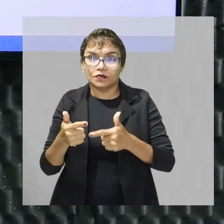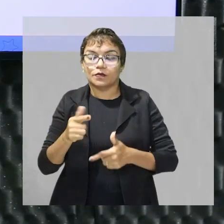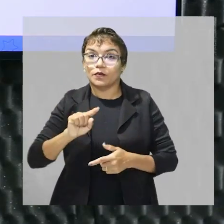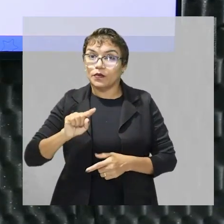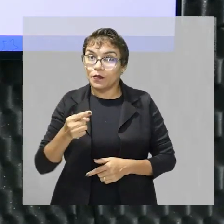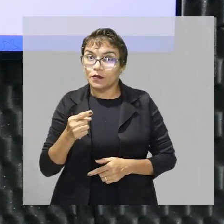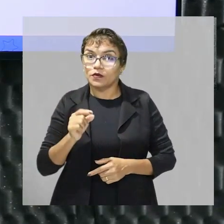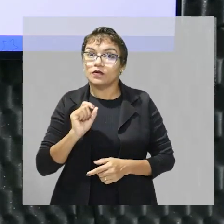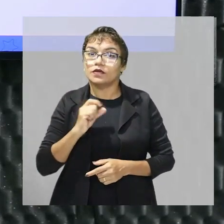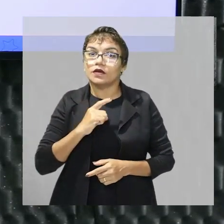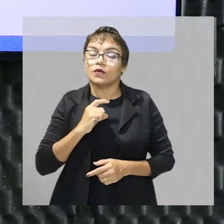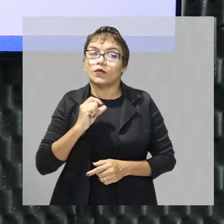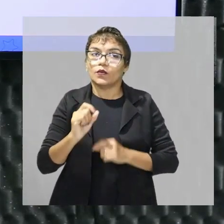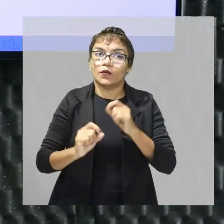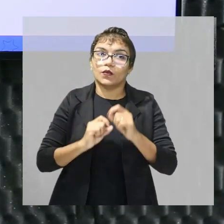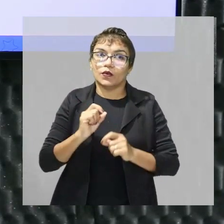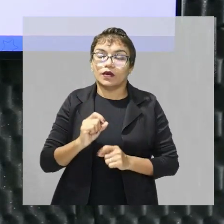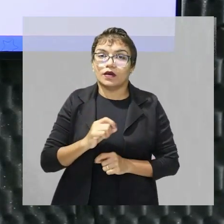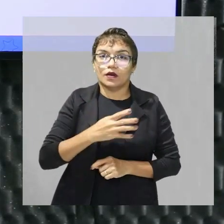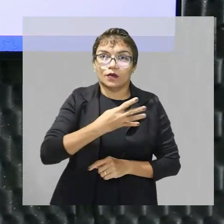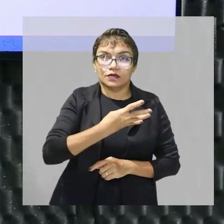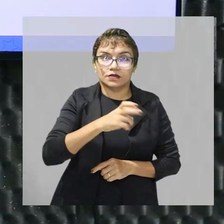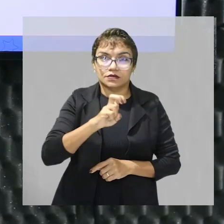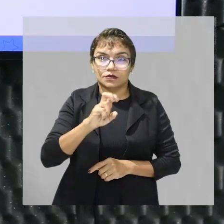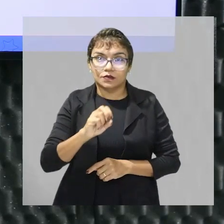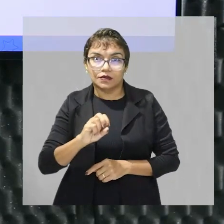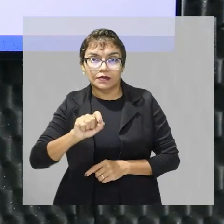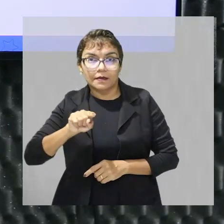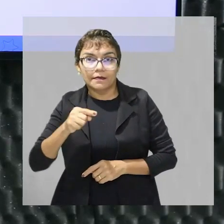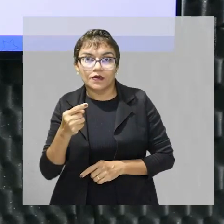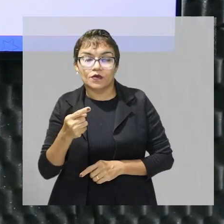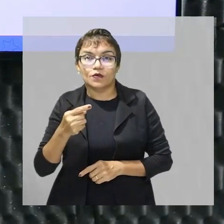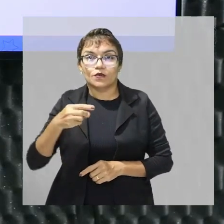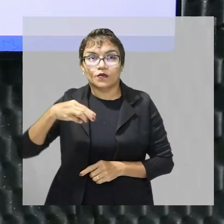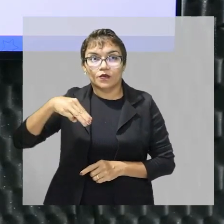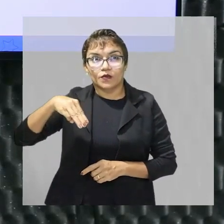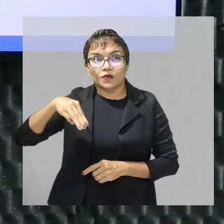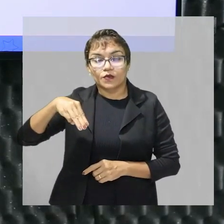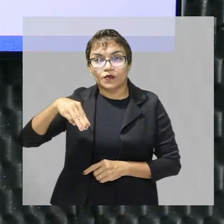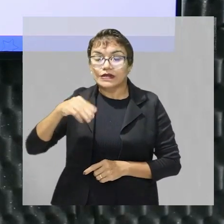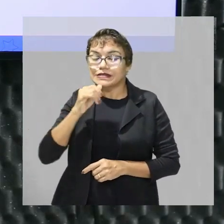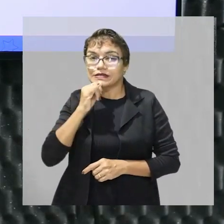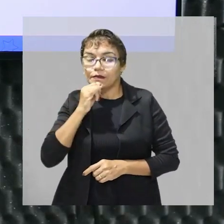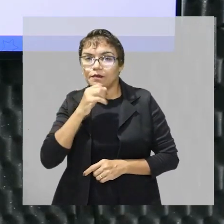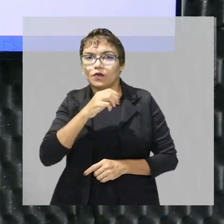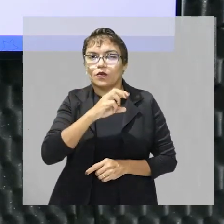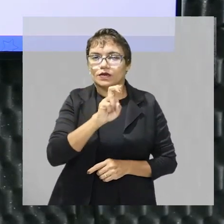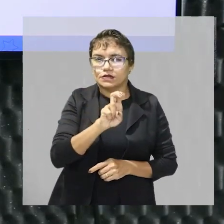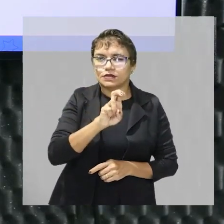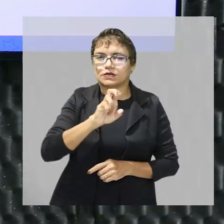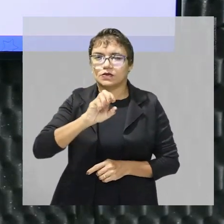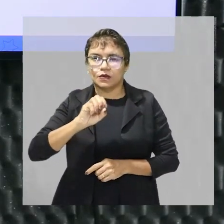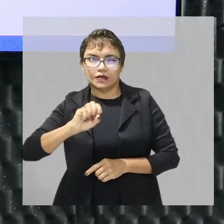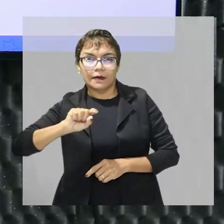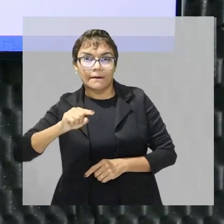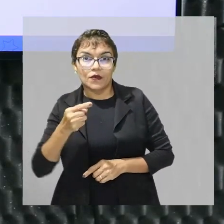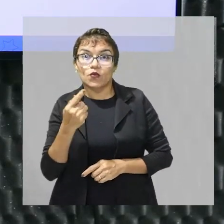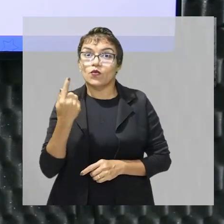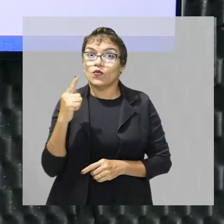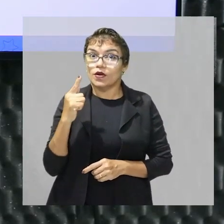ter o valor de 450 mil gramas. Então, essa seria a massa de